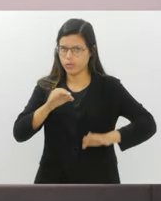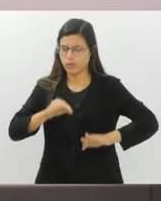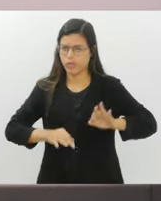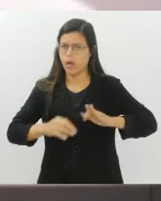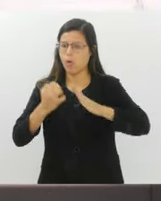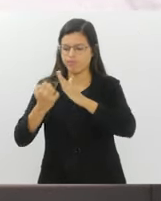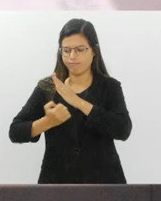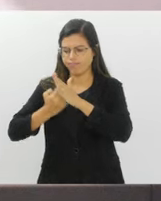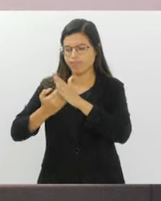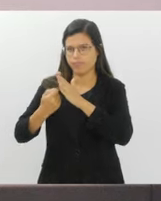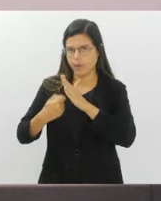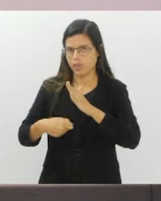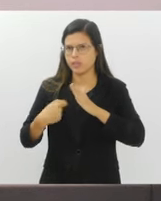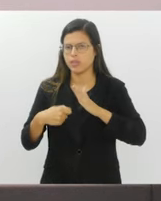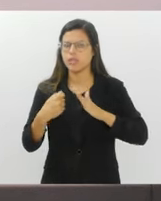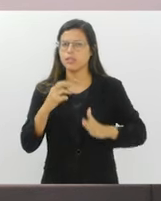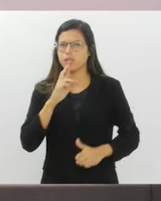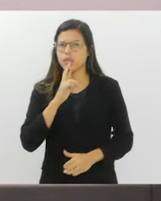está